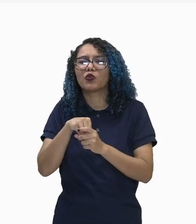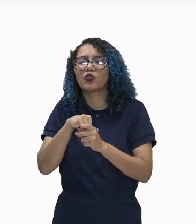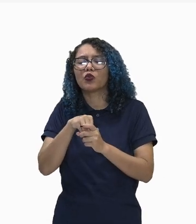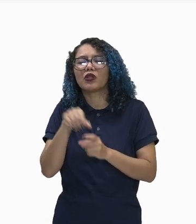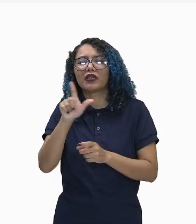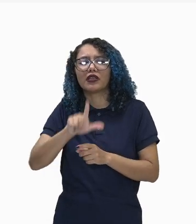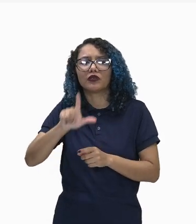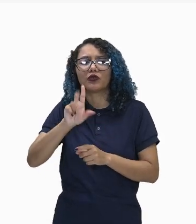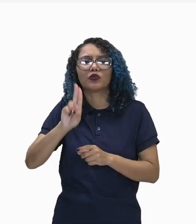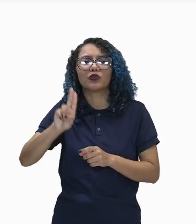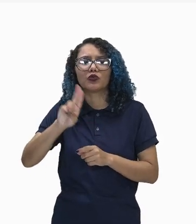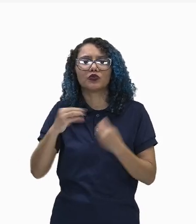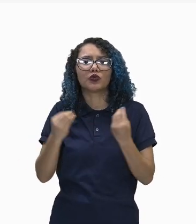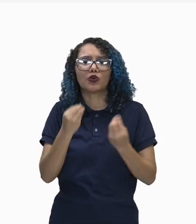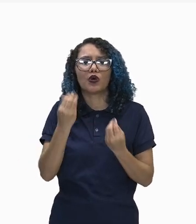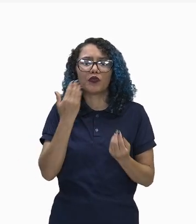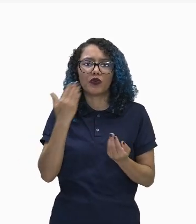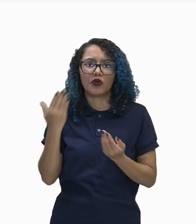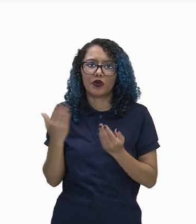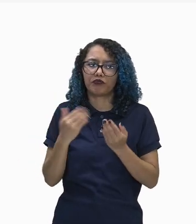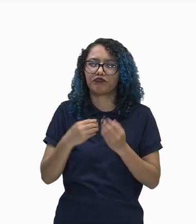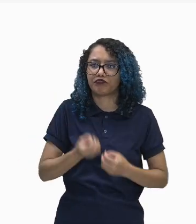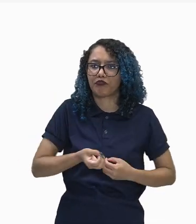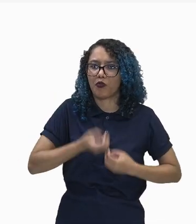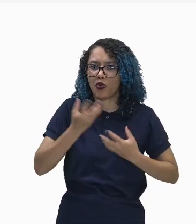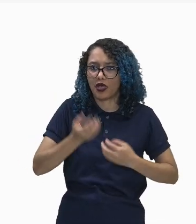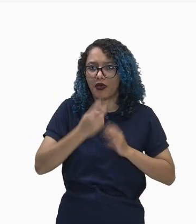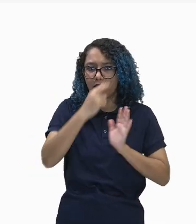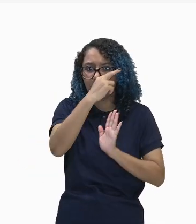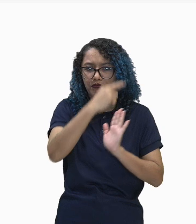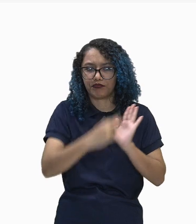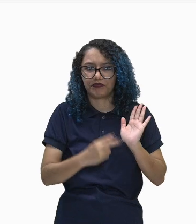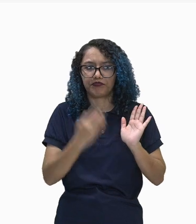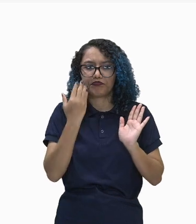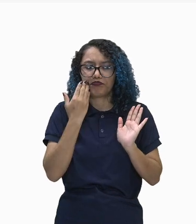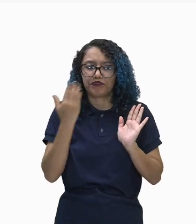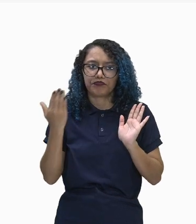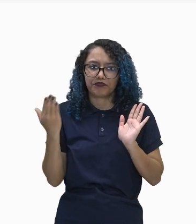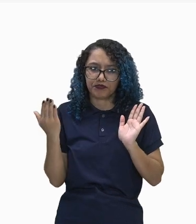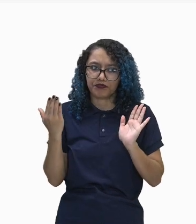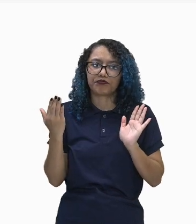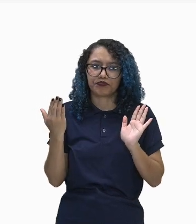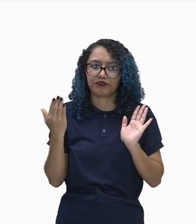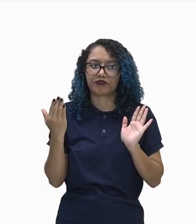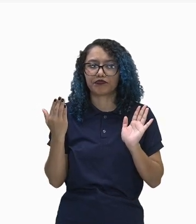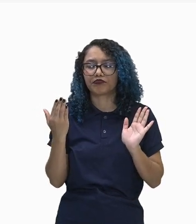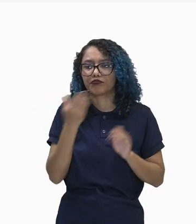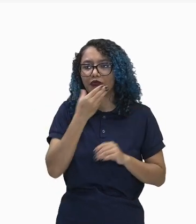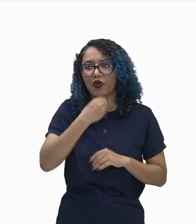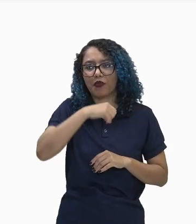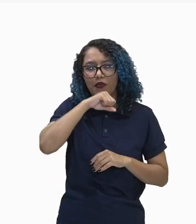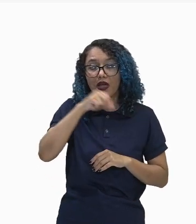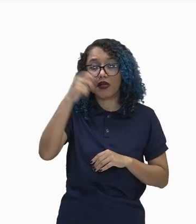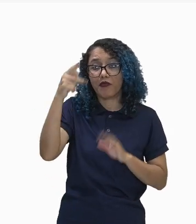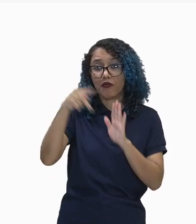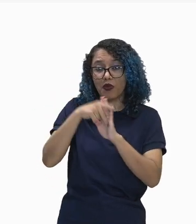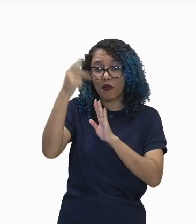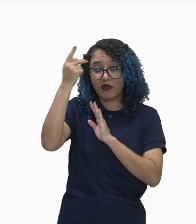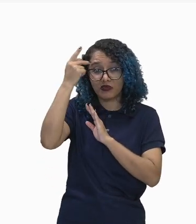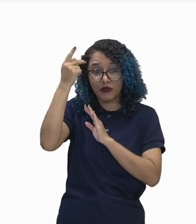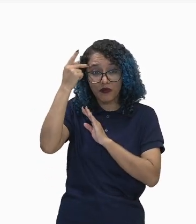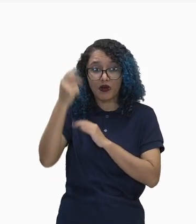Partituras, notas, áudio. O meu pai era paulista. O meu avô, pernambucano. O meu